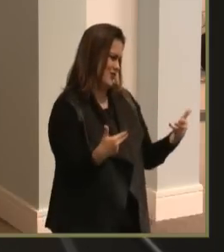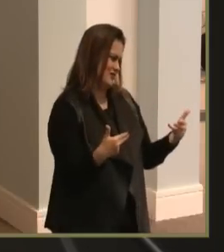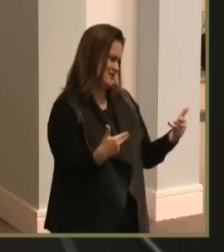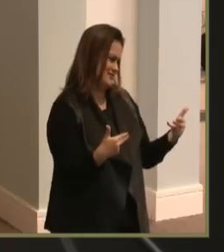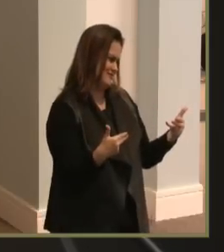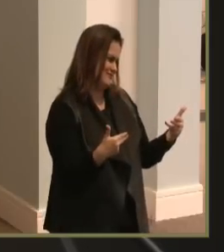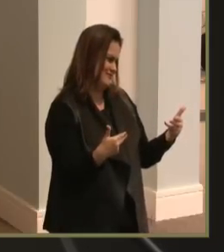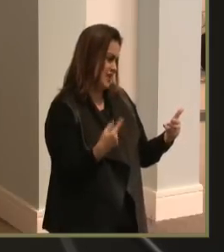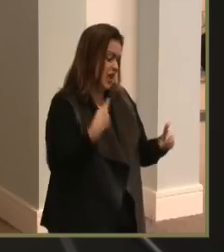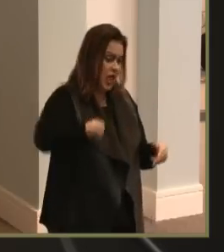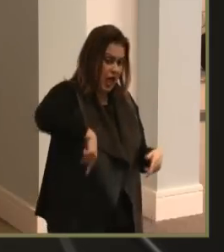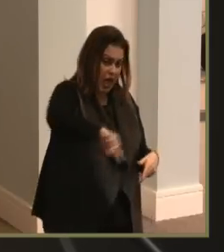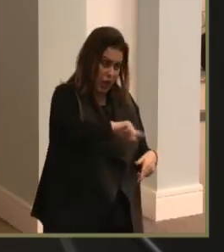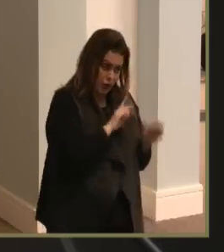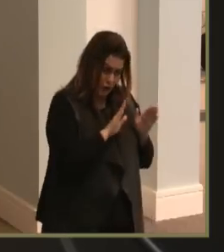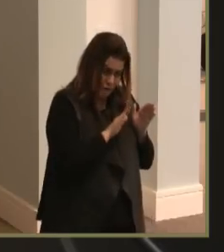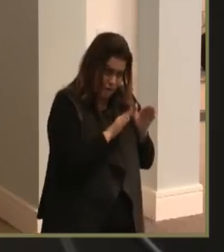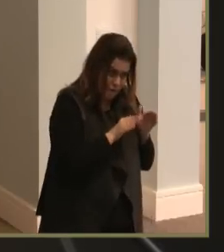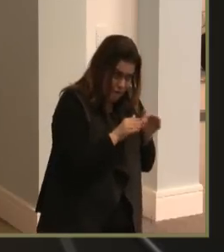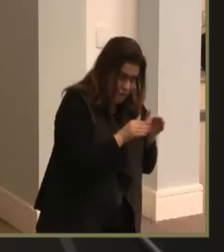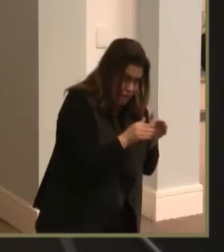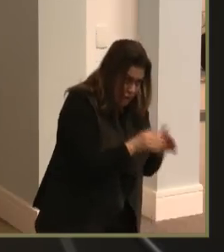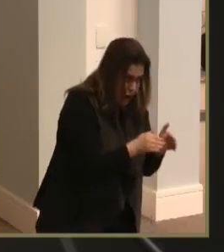O nosso investimento, a nossa capacitação,